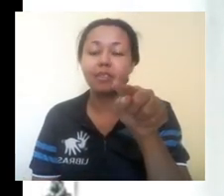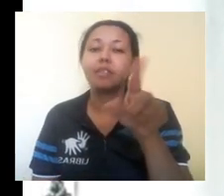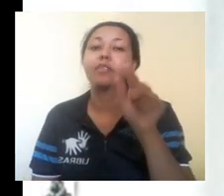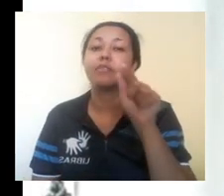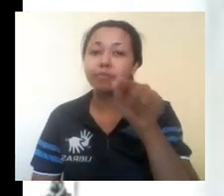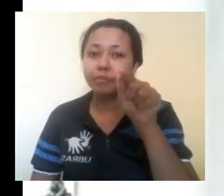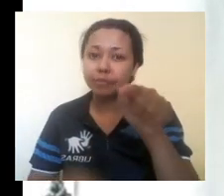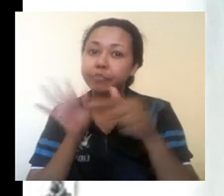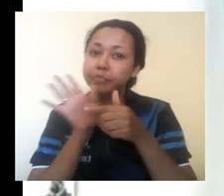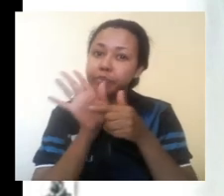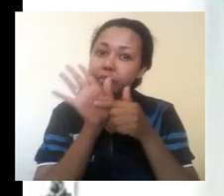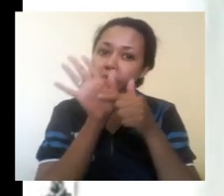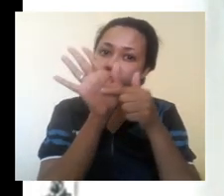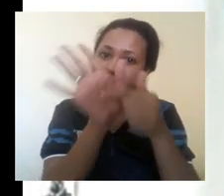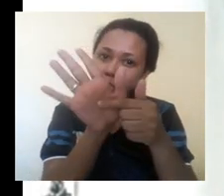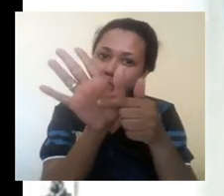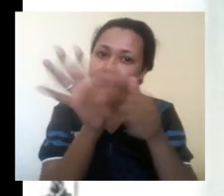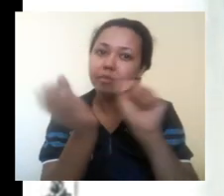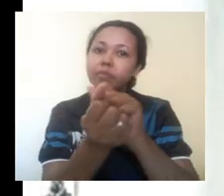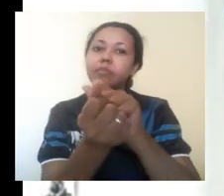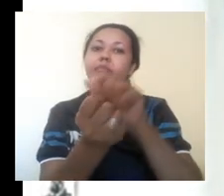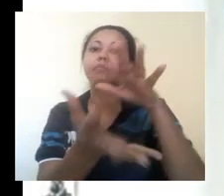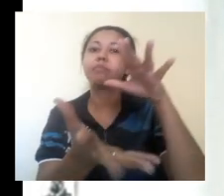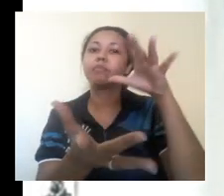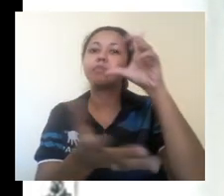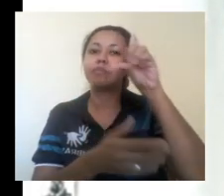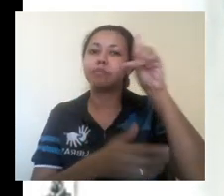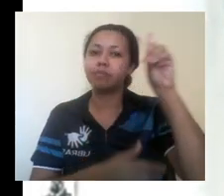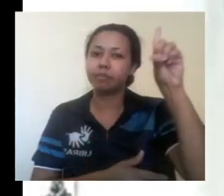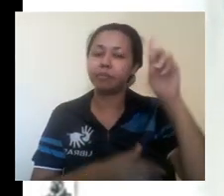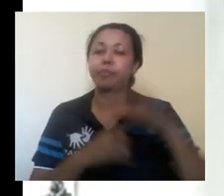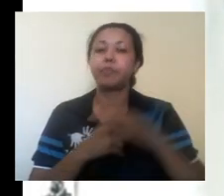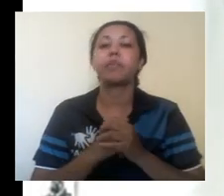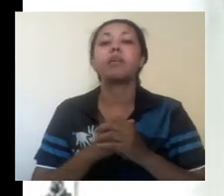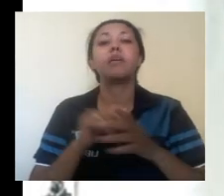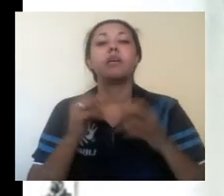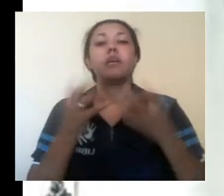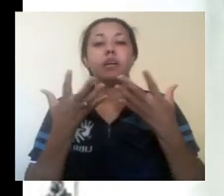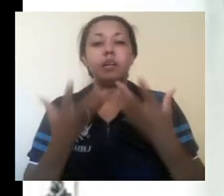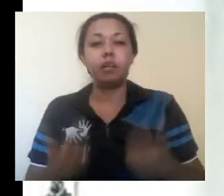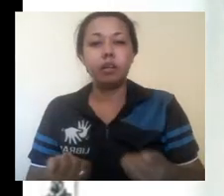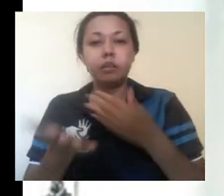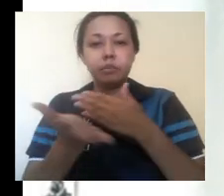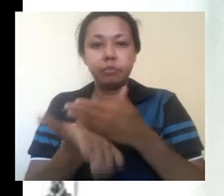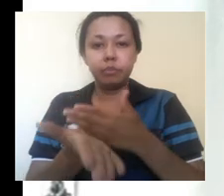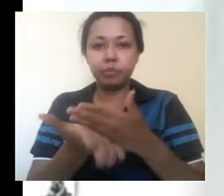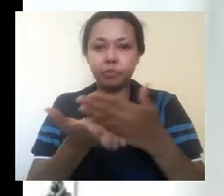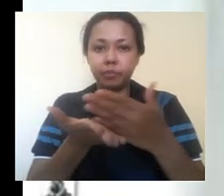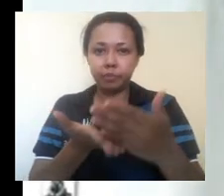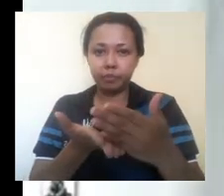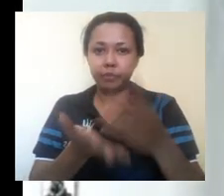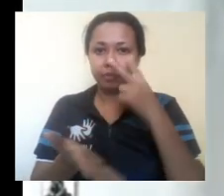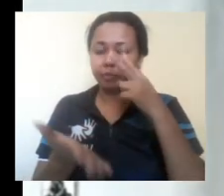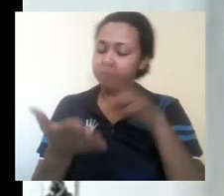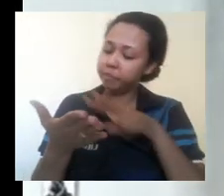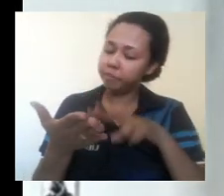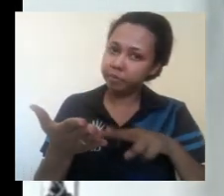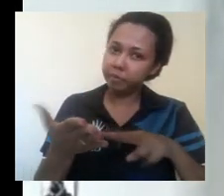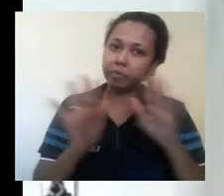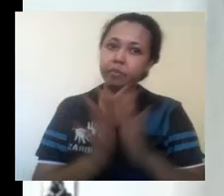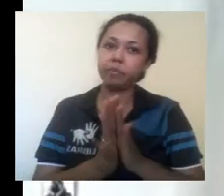iniciar, nós iremos ler o texto que está lá em 1 Coríntios 12, 7. Esse texto fala